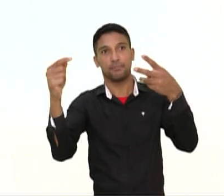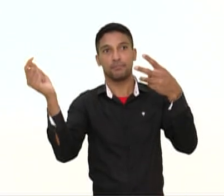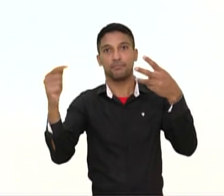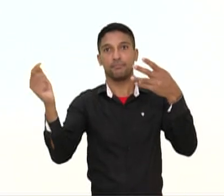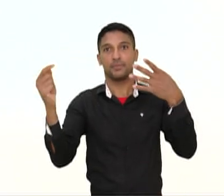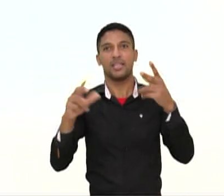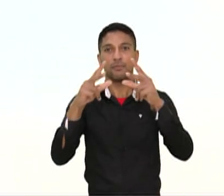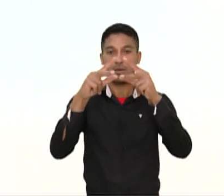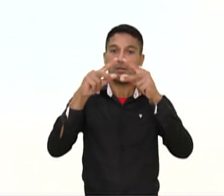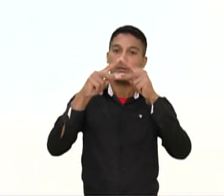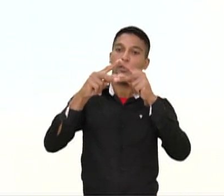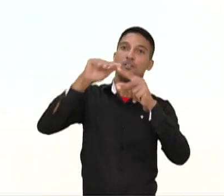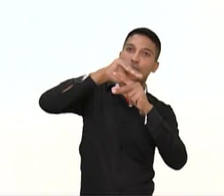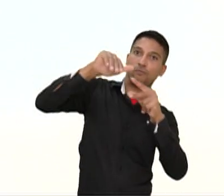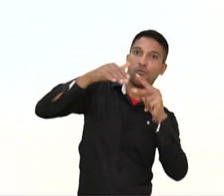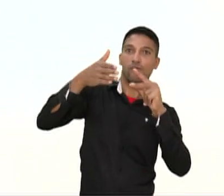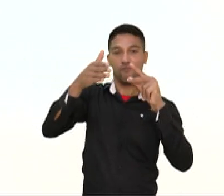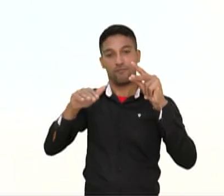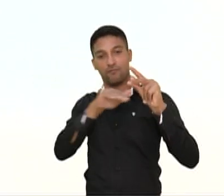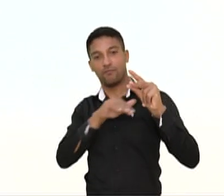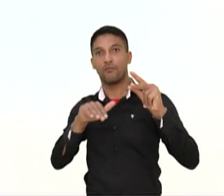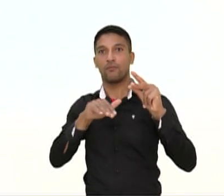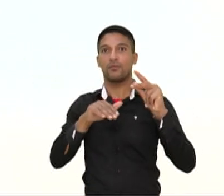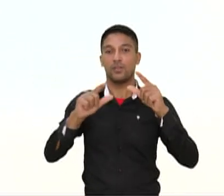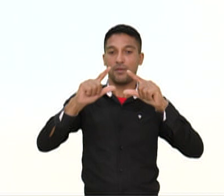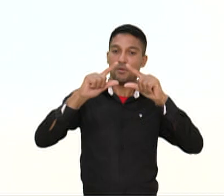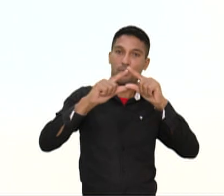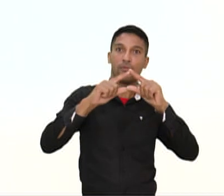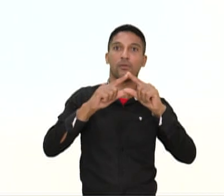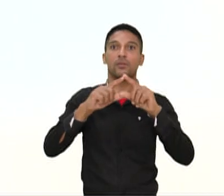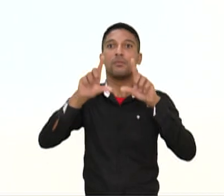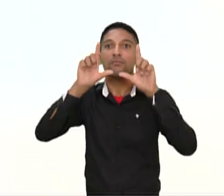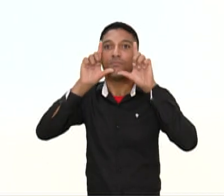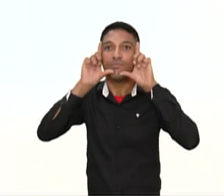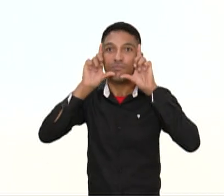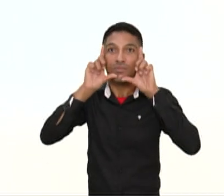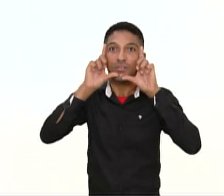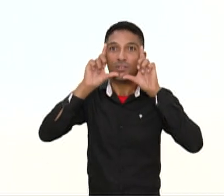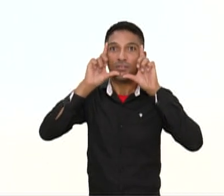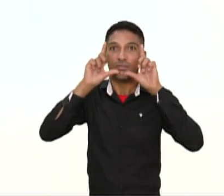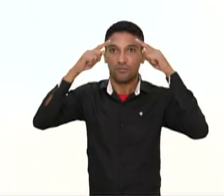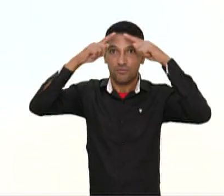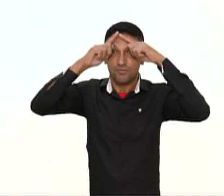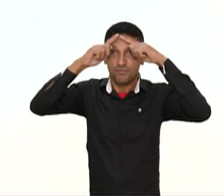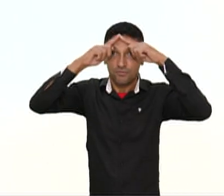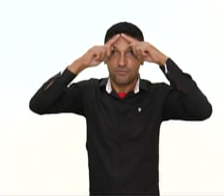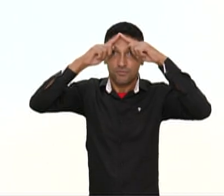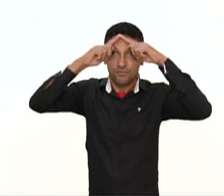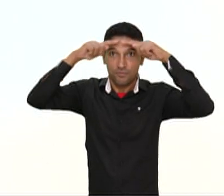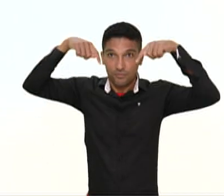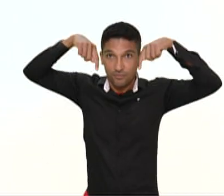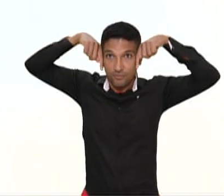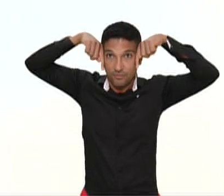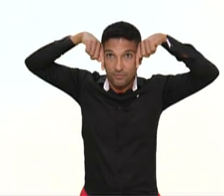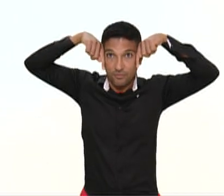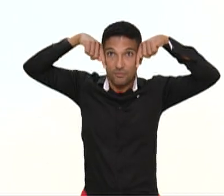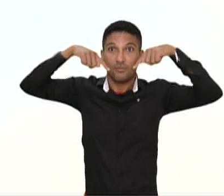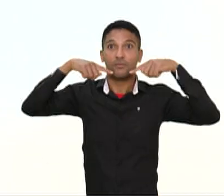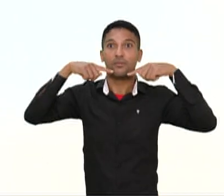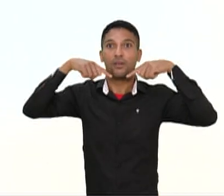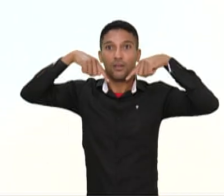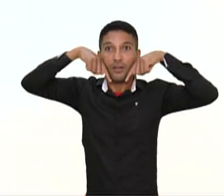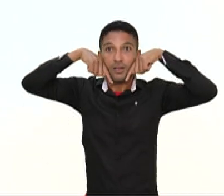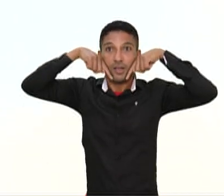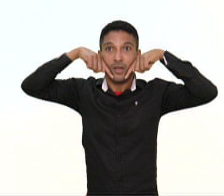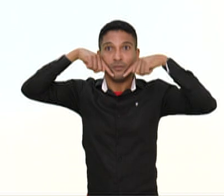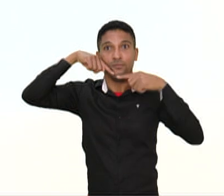de um polígono, trabalhamos os nomes, a questão da nomenclatura, trabalhamos as diagonais, lembram